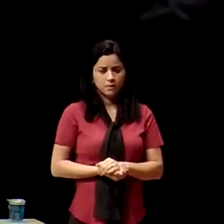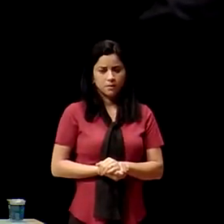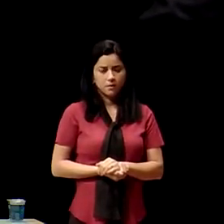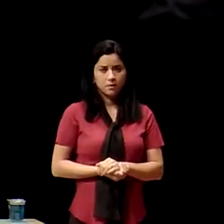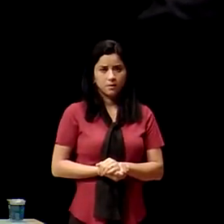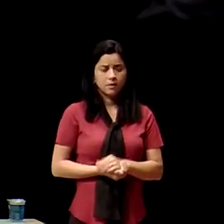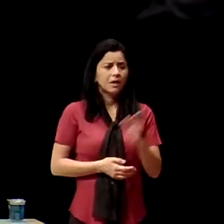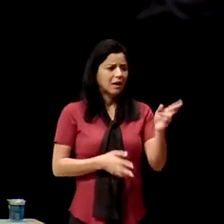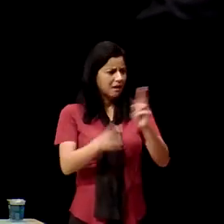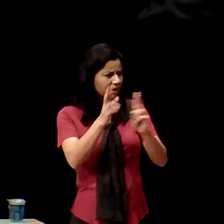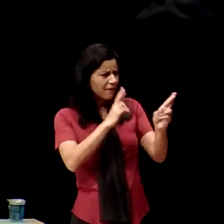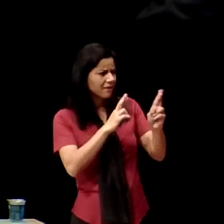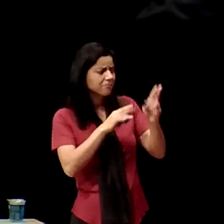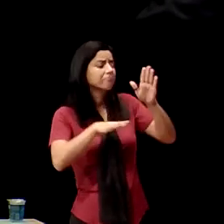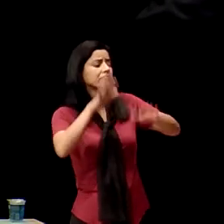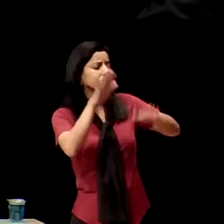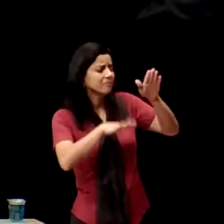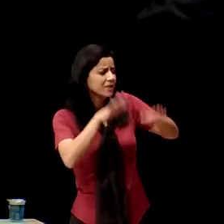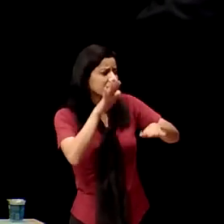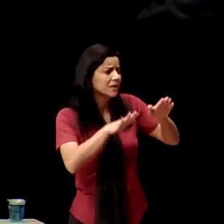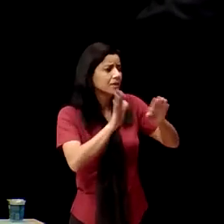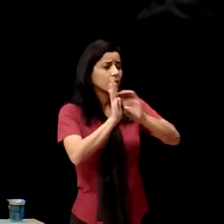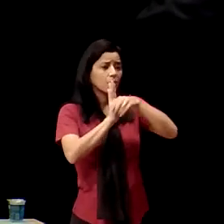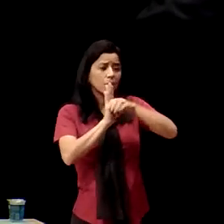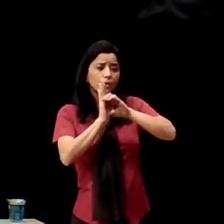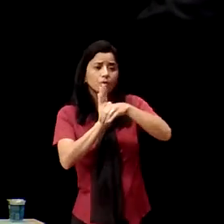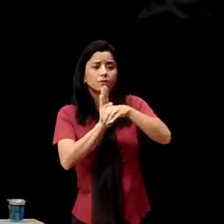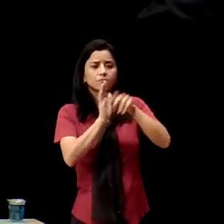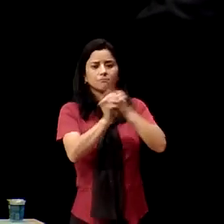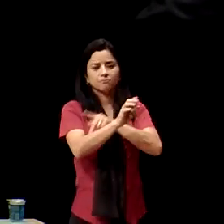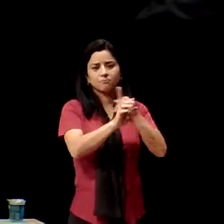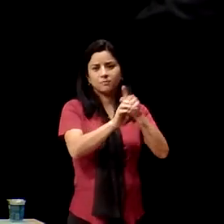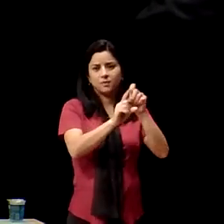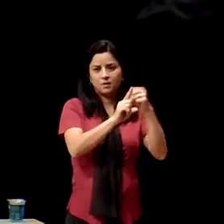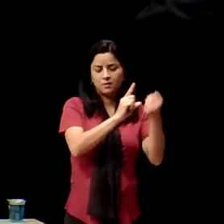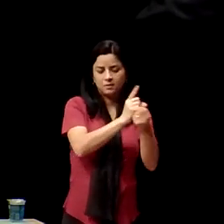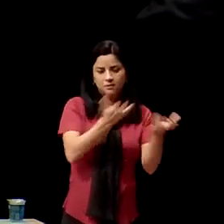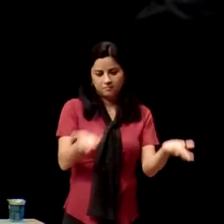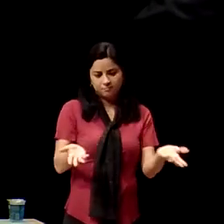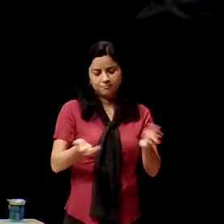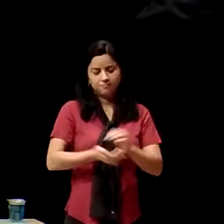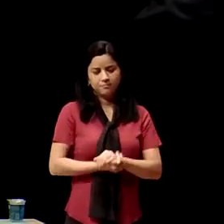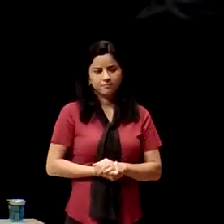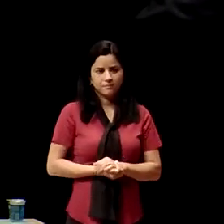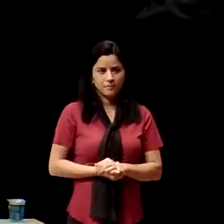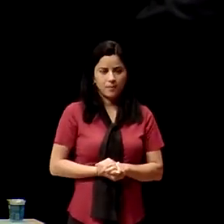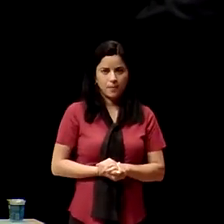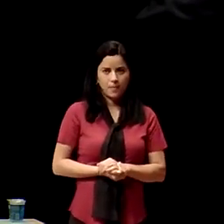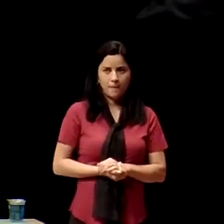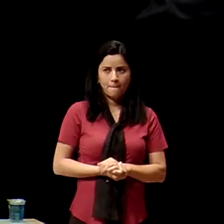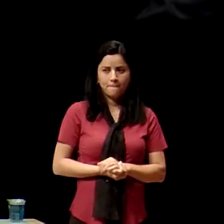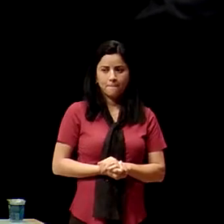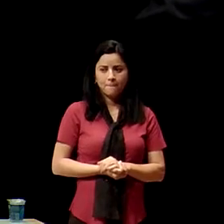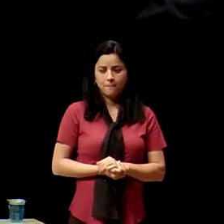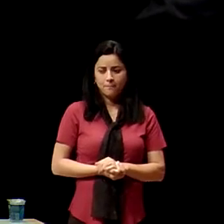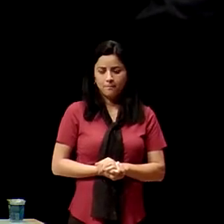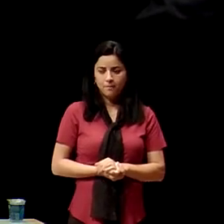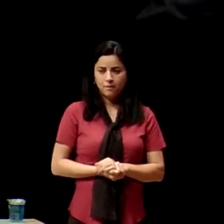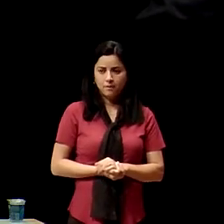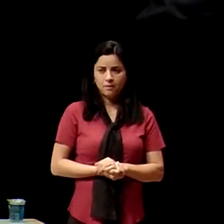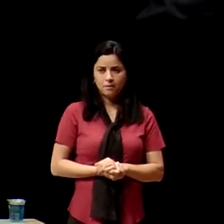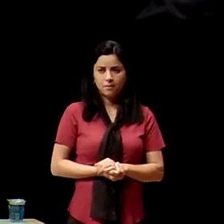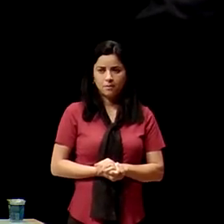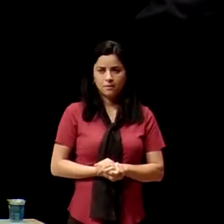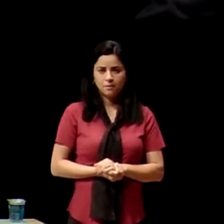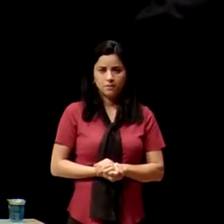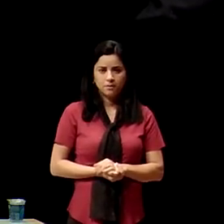pedagogy. E a resposta depende do conceito da pedagogia social. How we understand the social